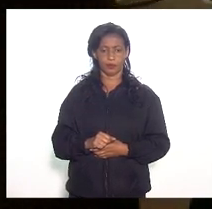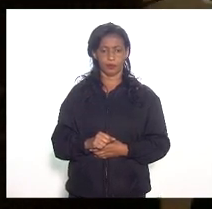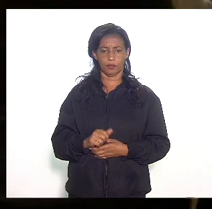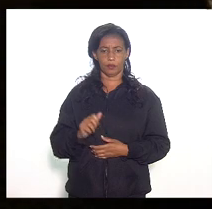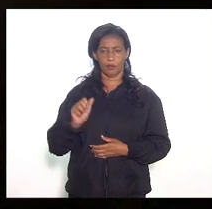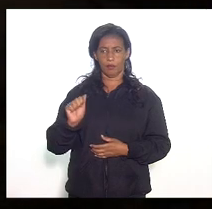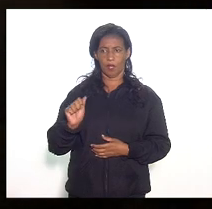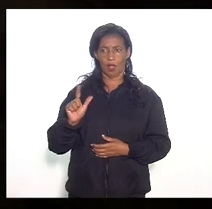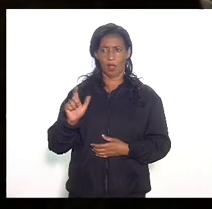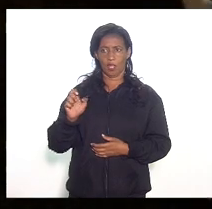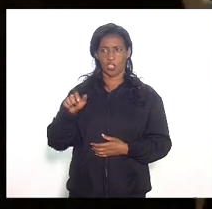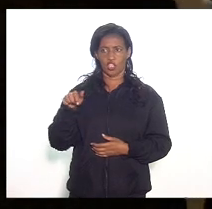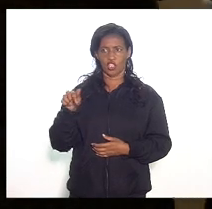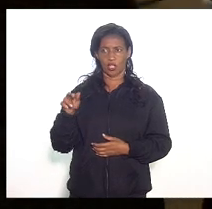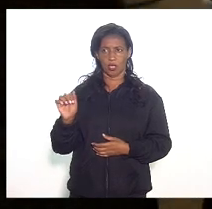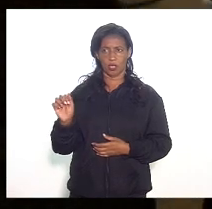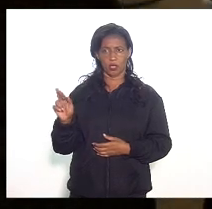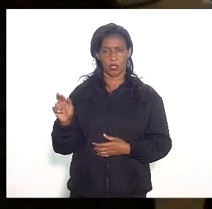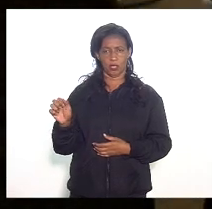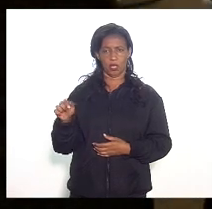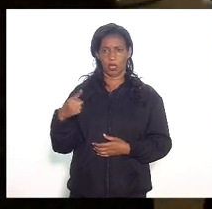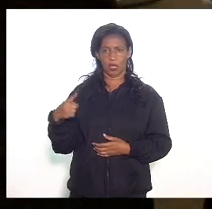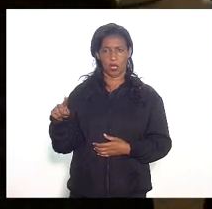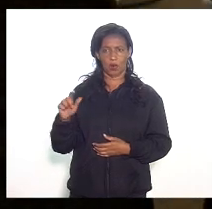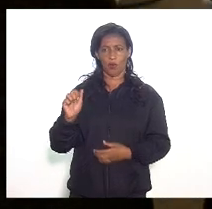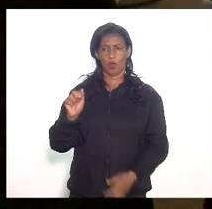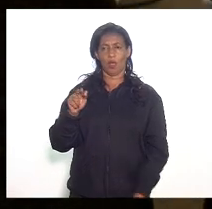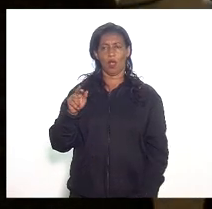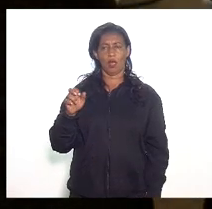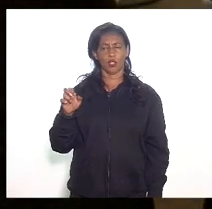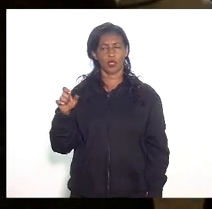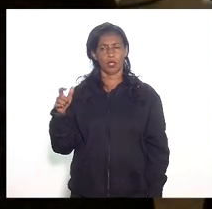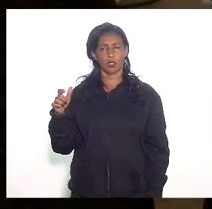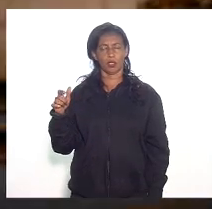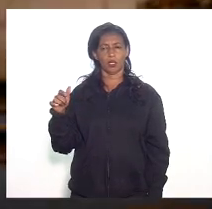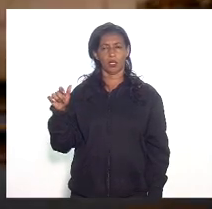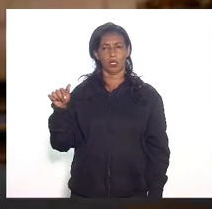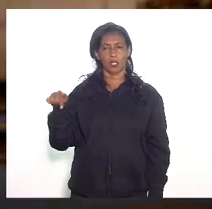Alexandre Freitas não Alexandre Kinoploch não